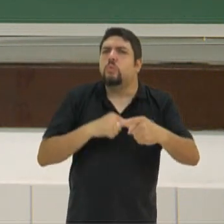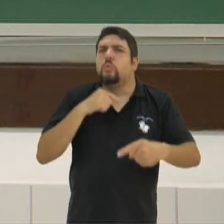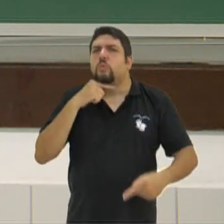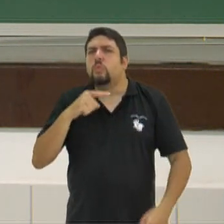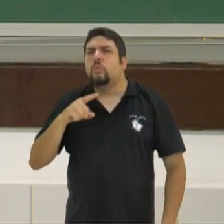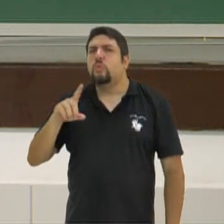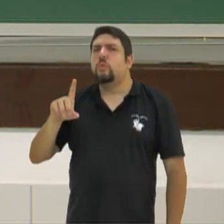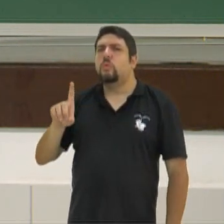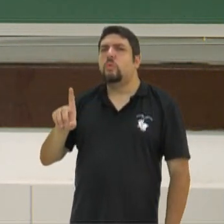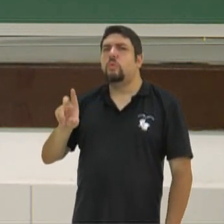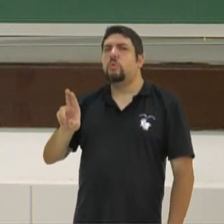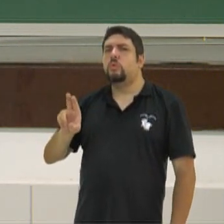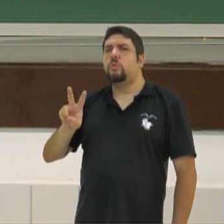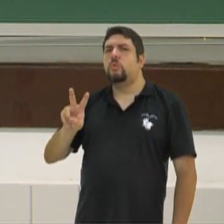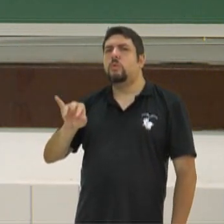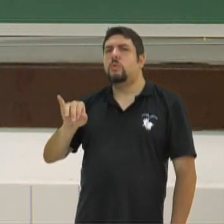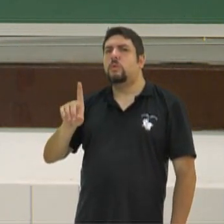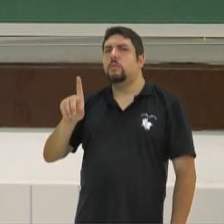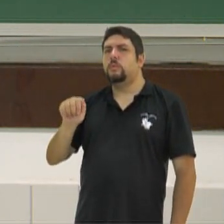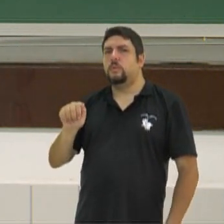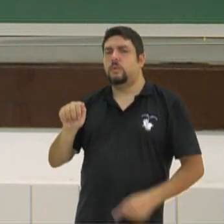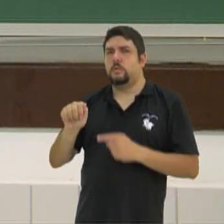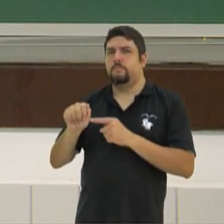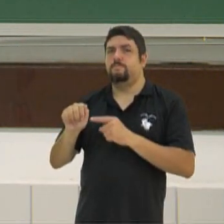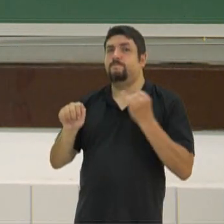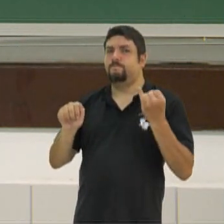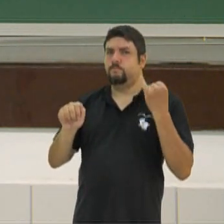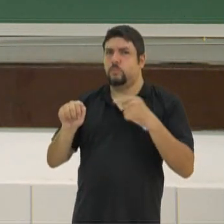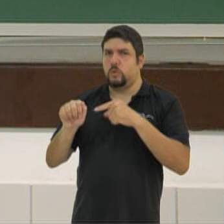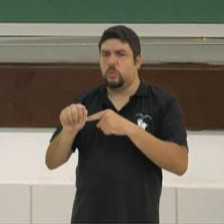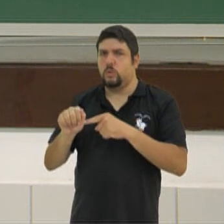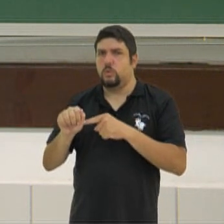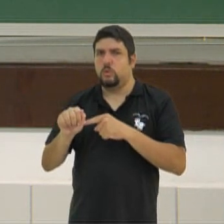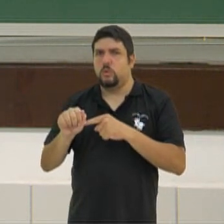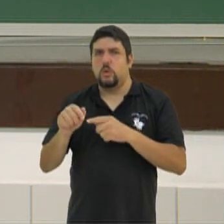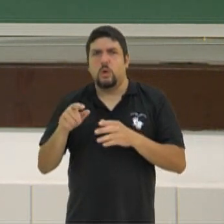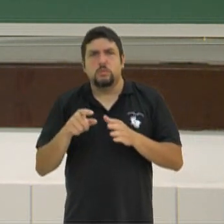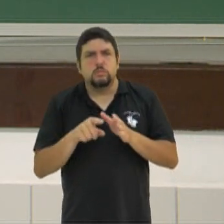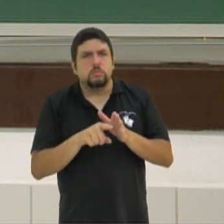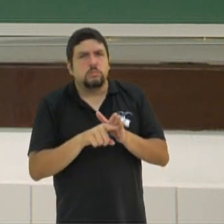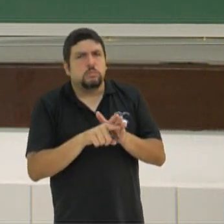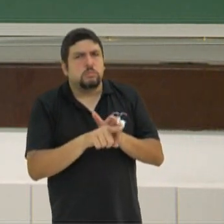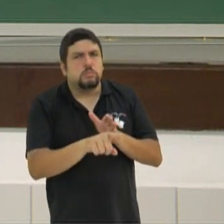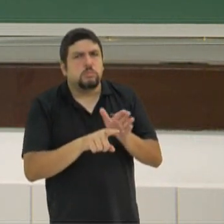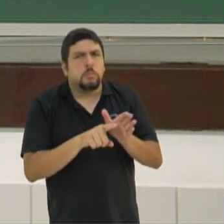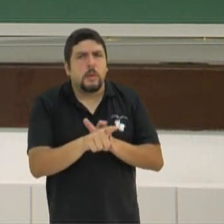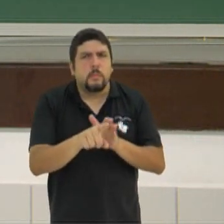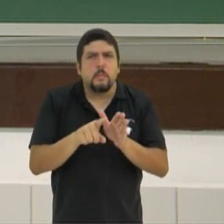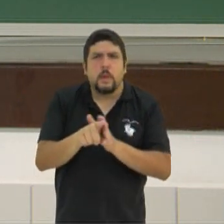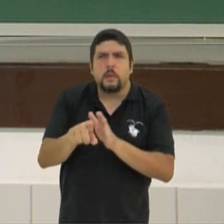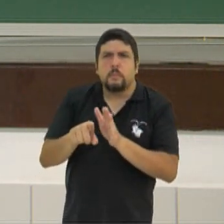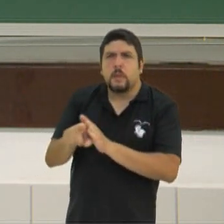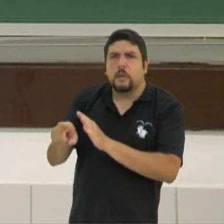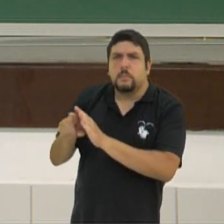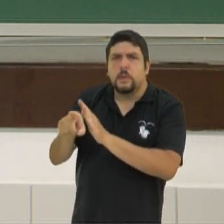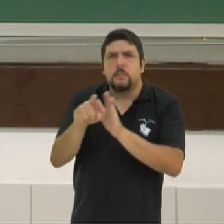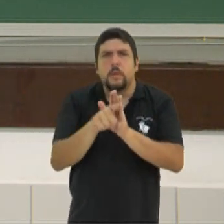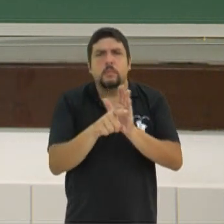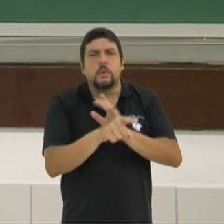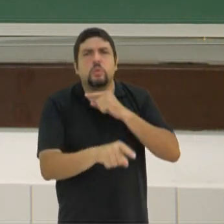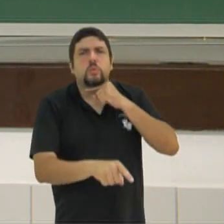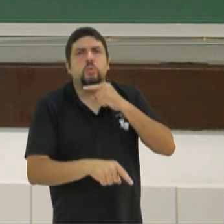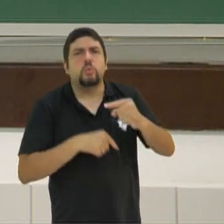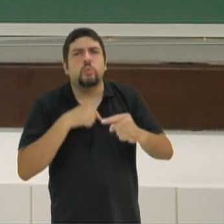Ele começa a sua construção de conhecimento duvidando de todas as coisas. Isso é importante, é